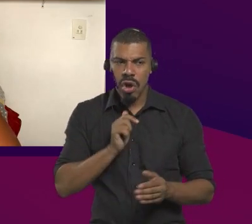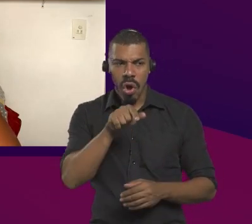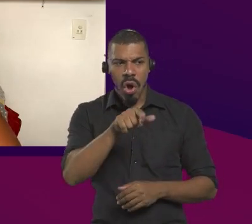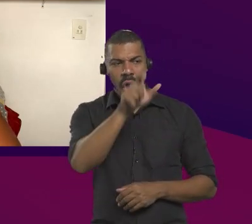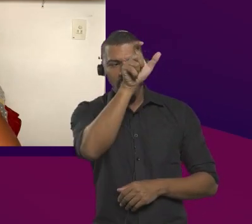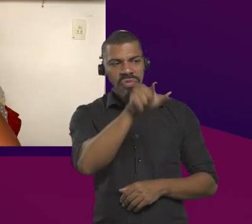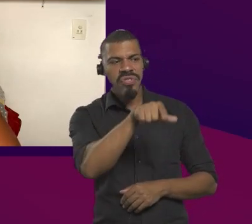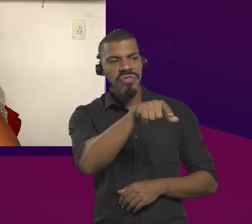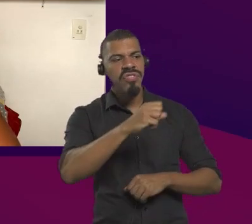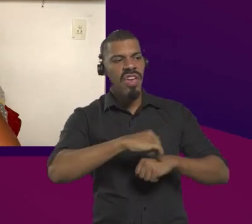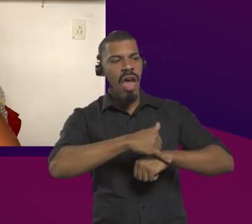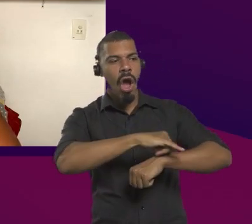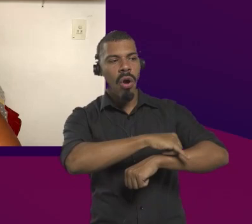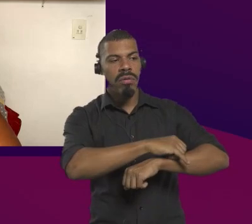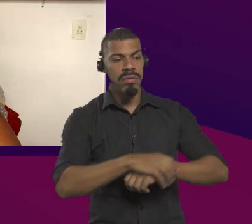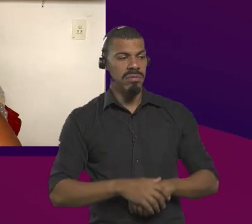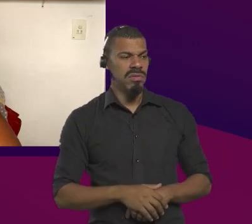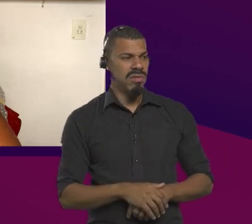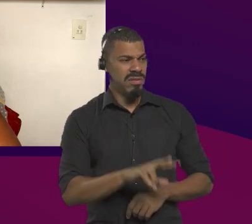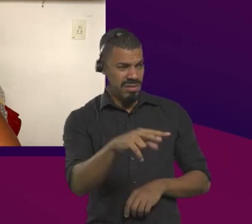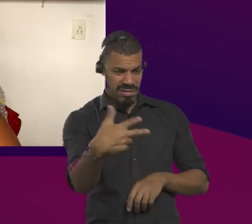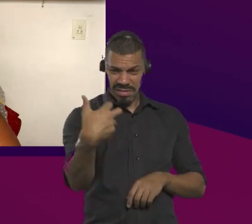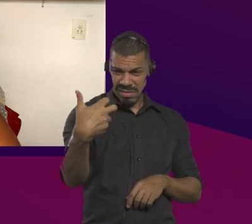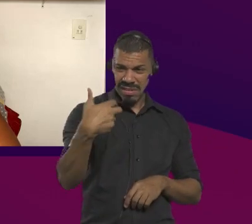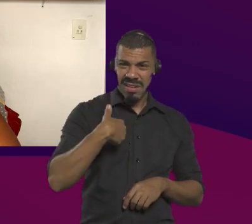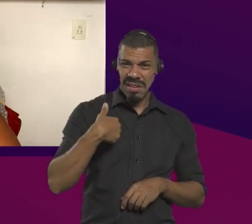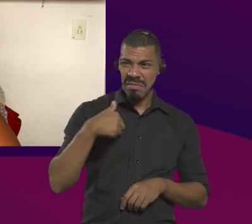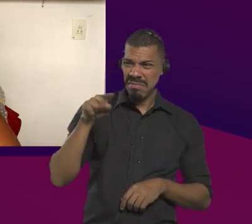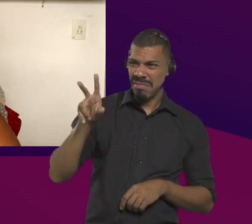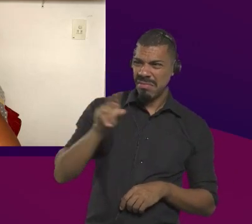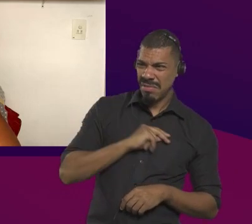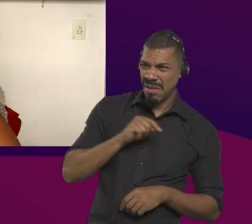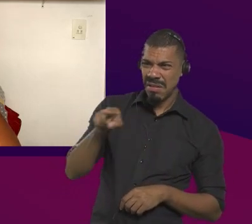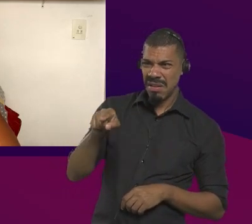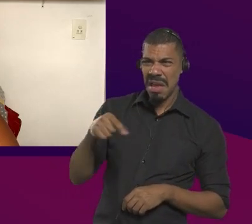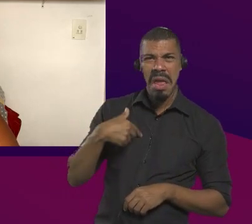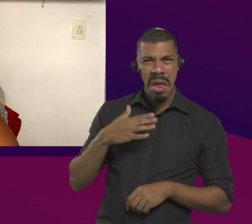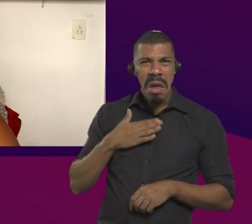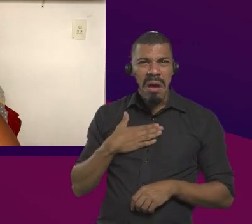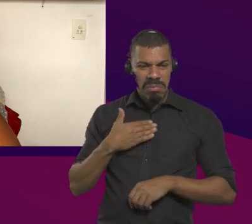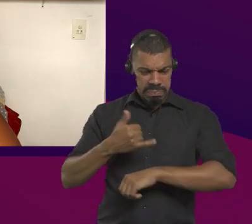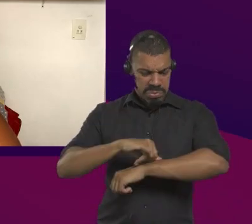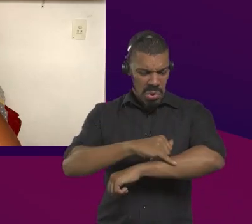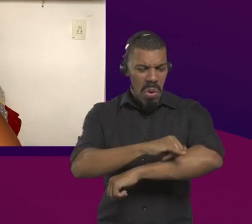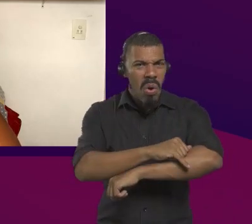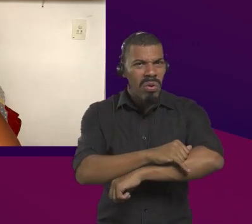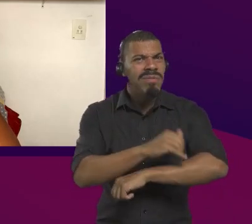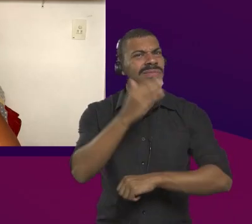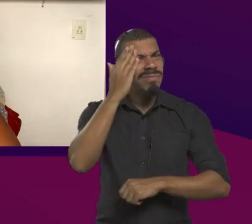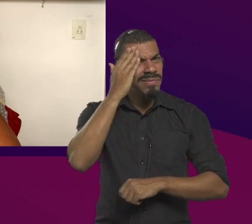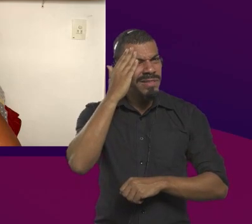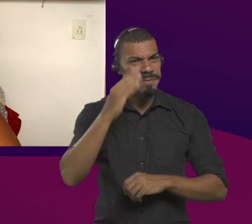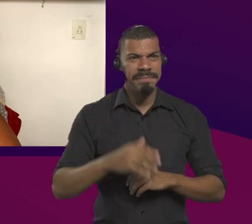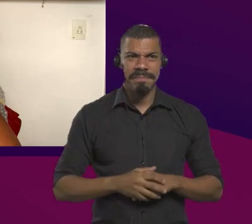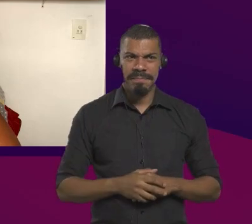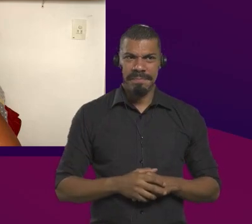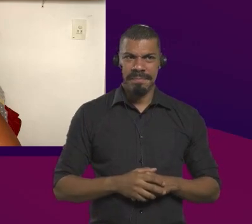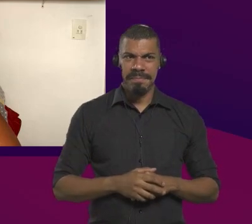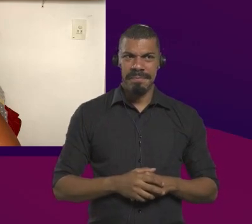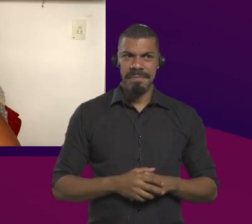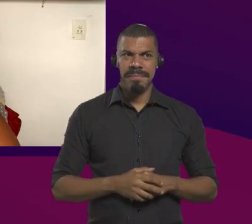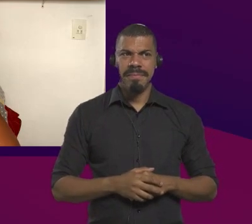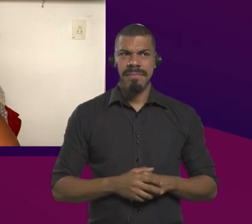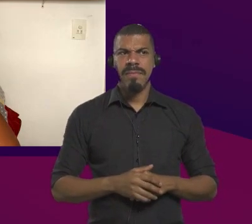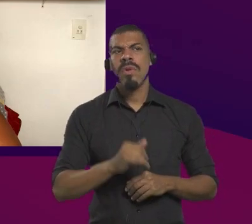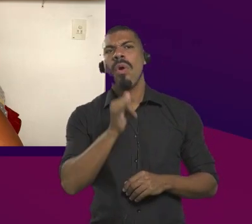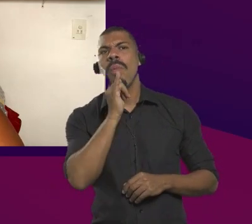você que é gorda, eu já fiz isso, e a pessoa. Sim. Se Tipo, ofendeu. eu supondo que a pessoa me conhecia, sabia da minha pauta, sabia.